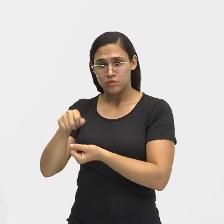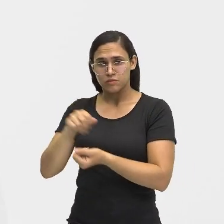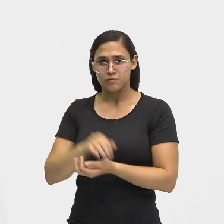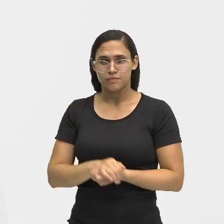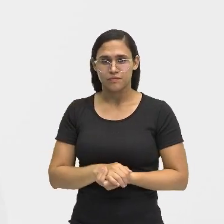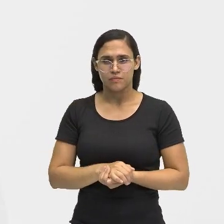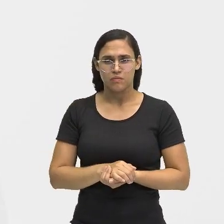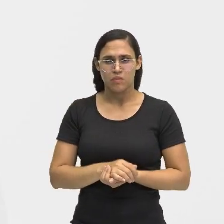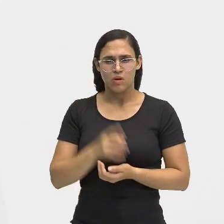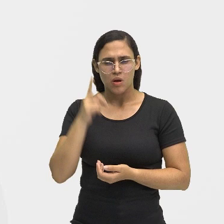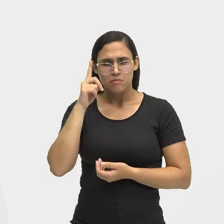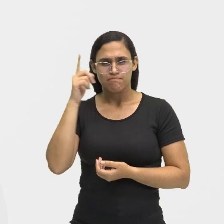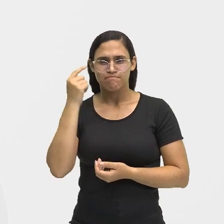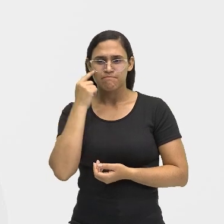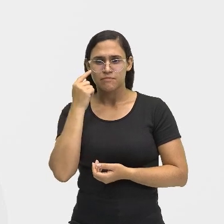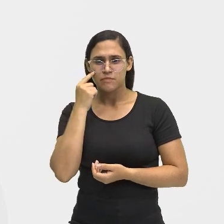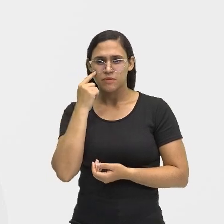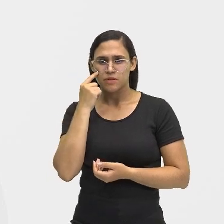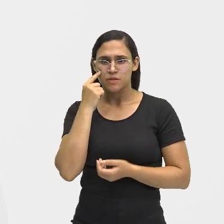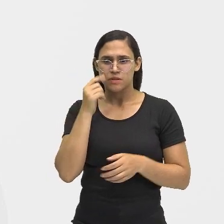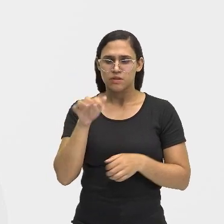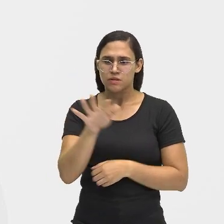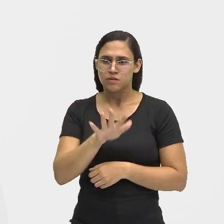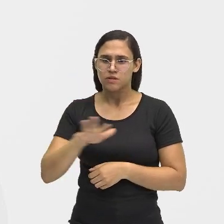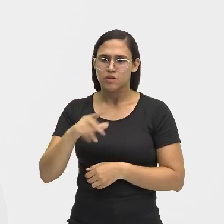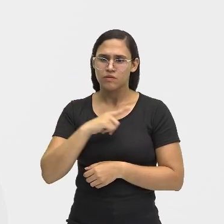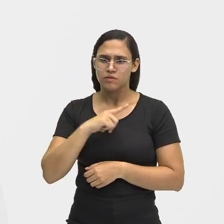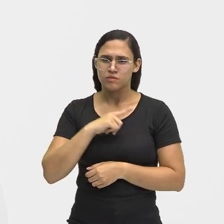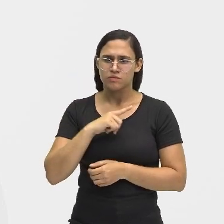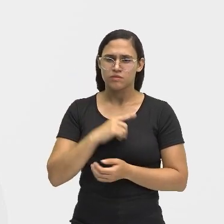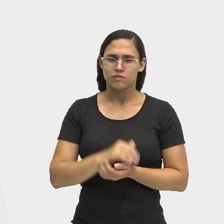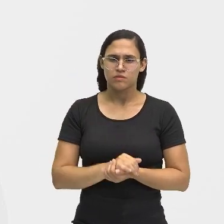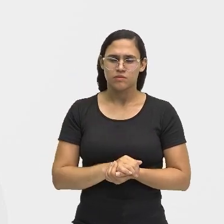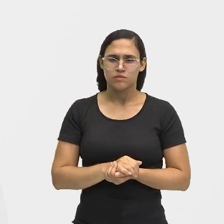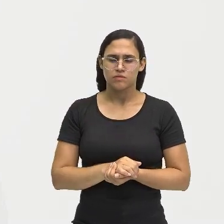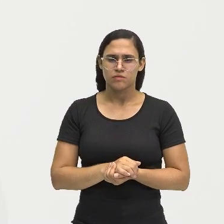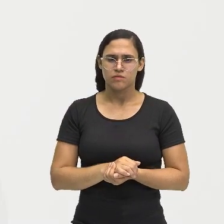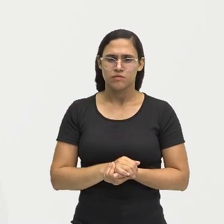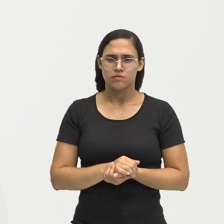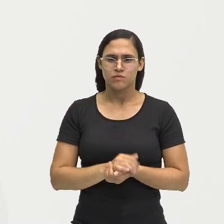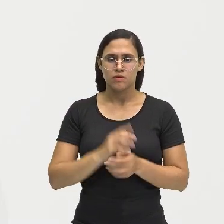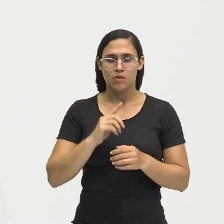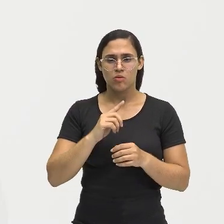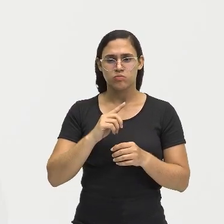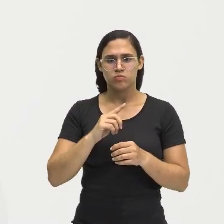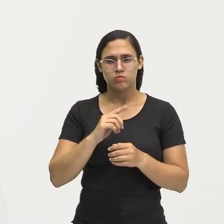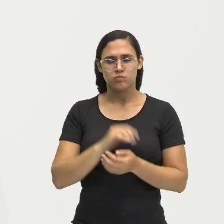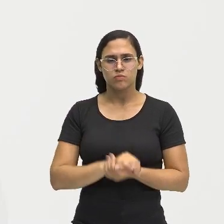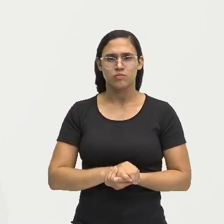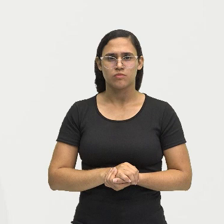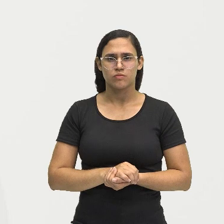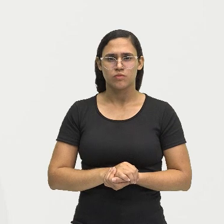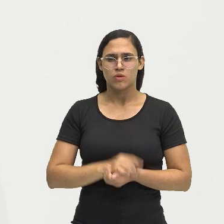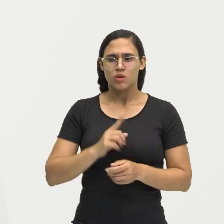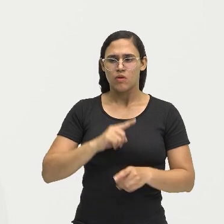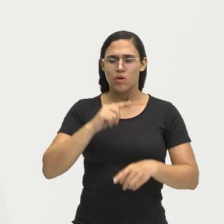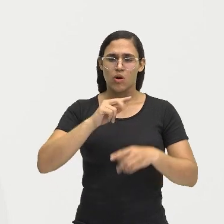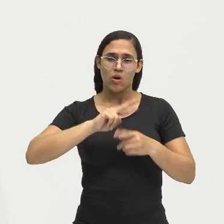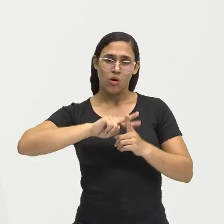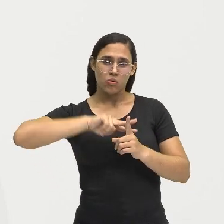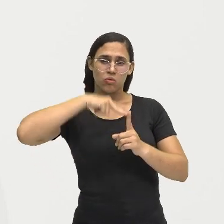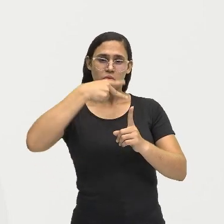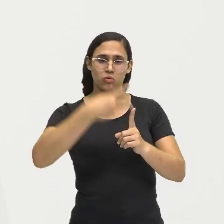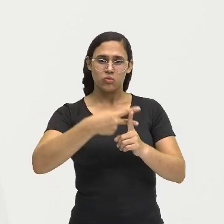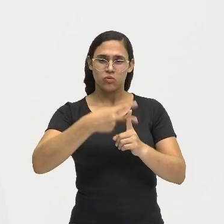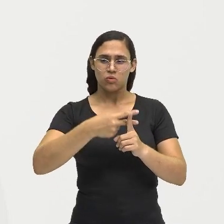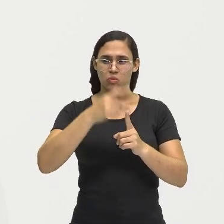ter uma ideia, essa área ela vai corresponder ali a quase ao dobro da bacia do Rio Nilo, que é encontrado